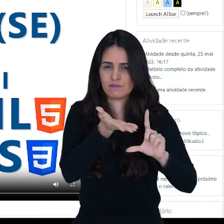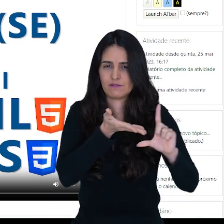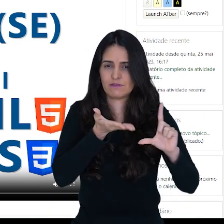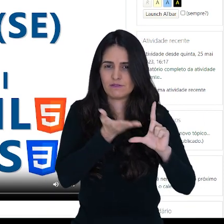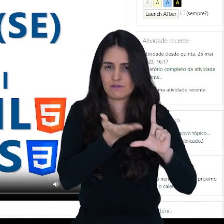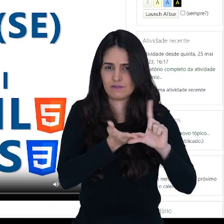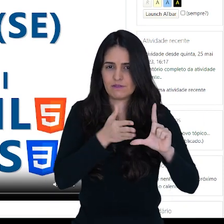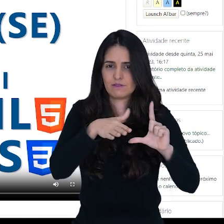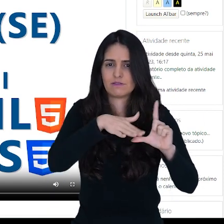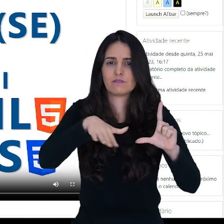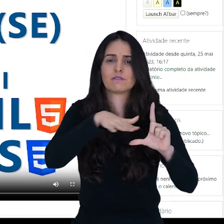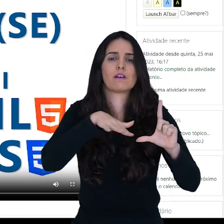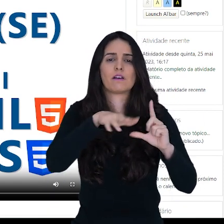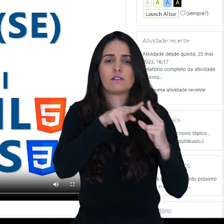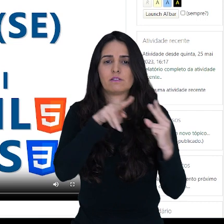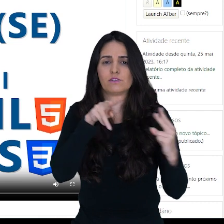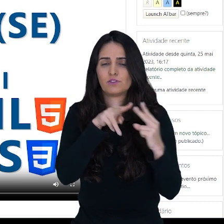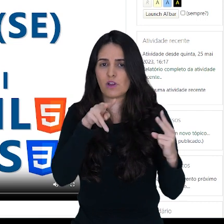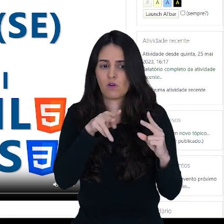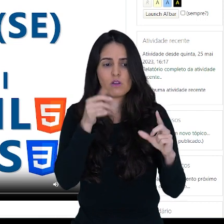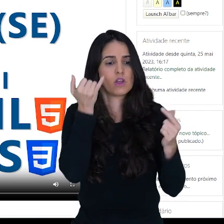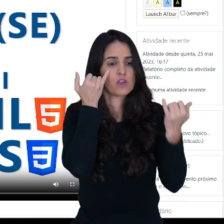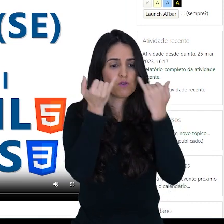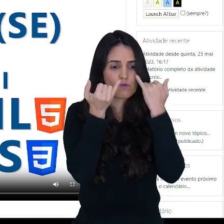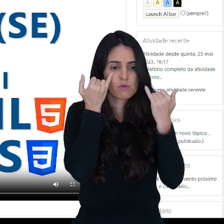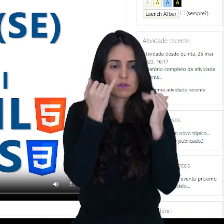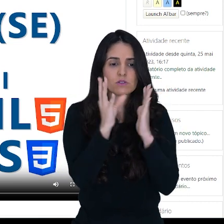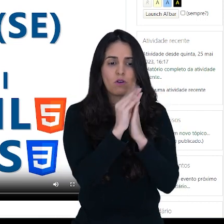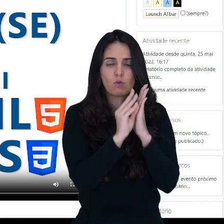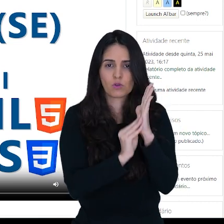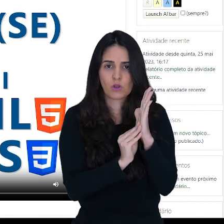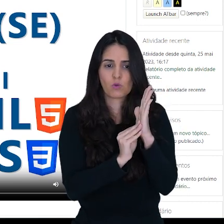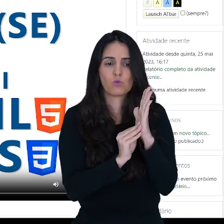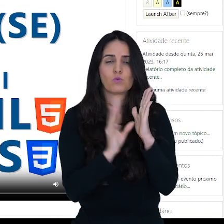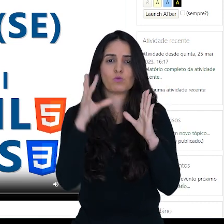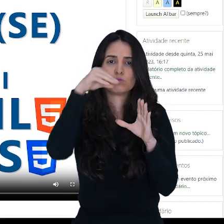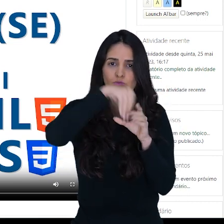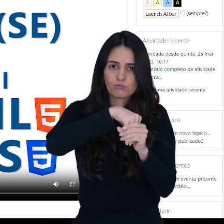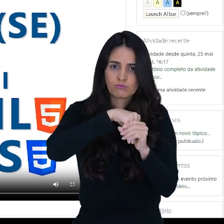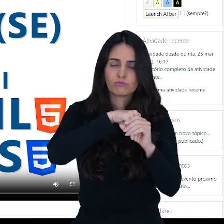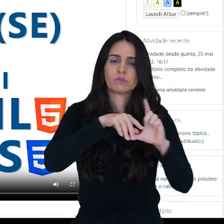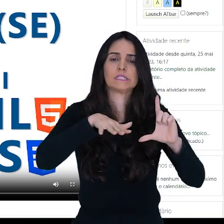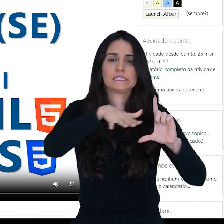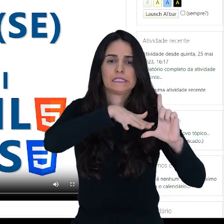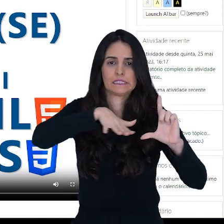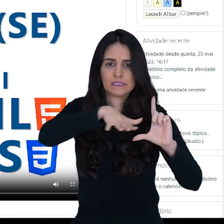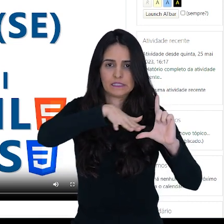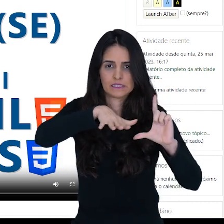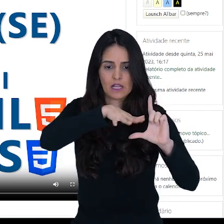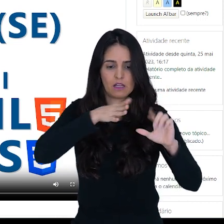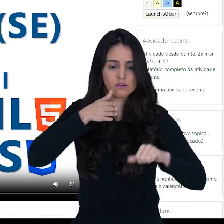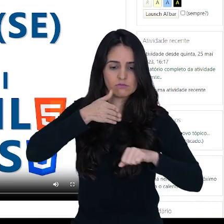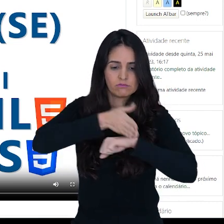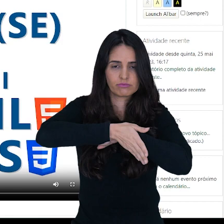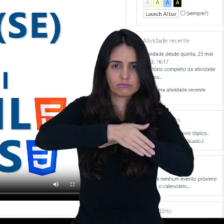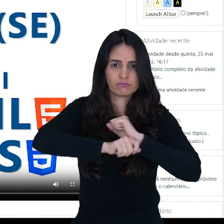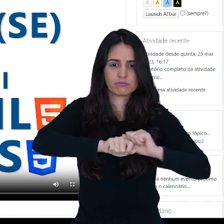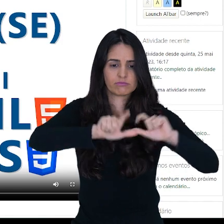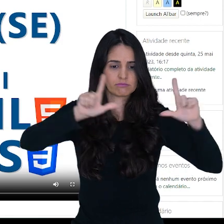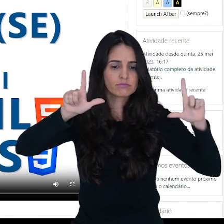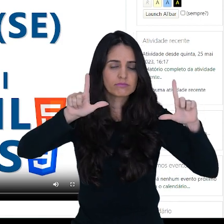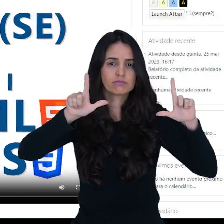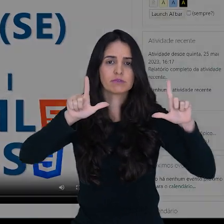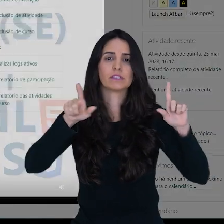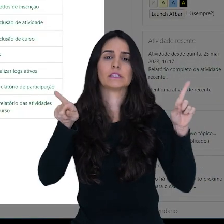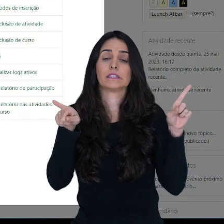é você precisa ir na sala que você deseja de onde você deseja extrair os dados ou seja onde tá o